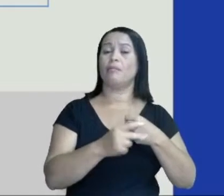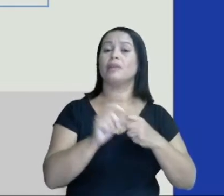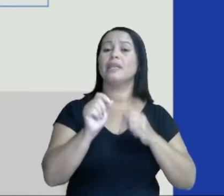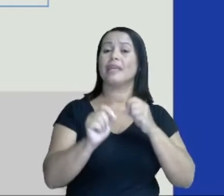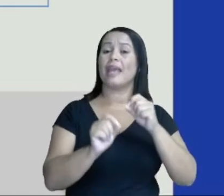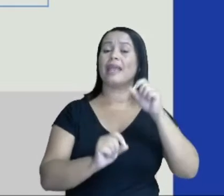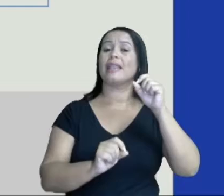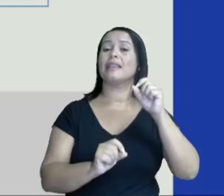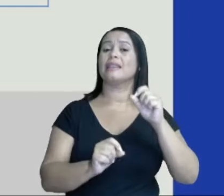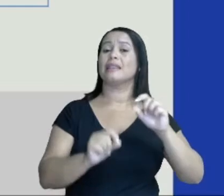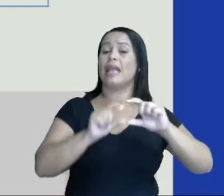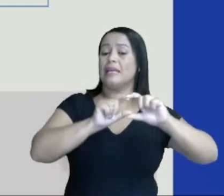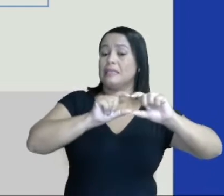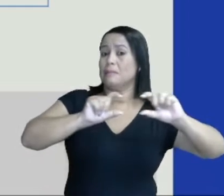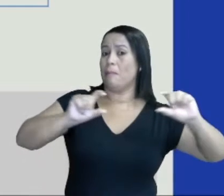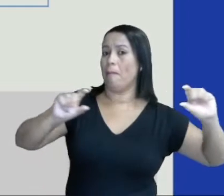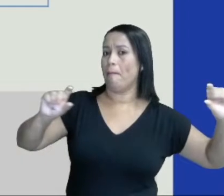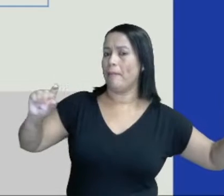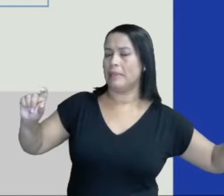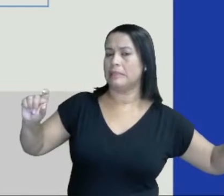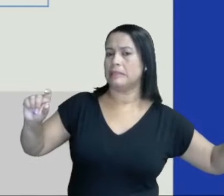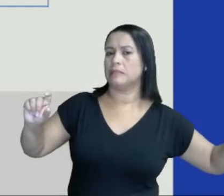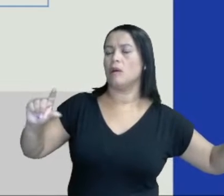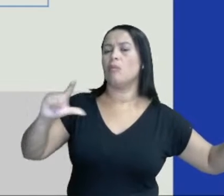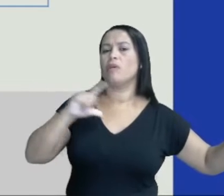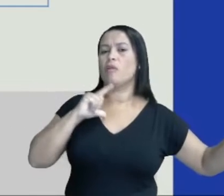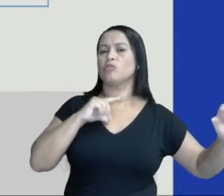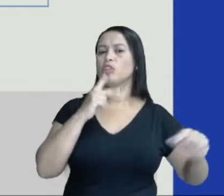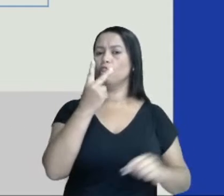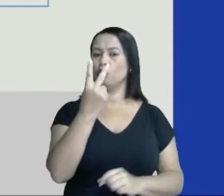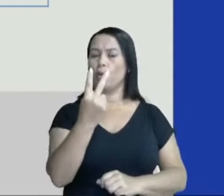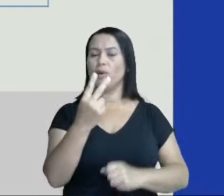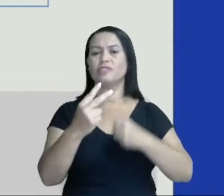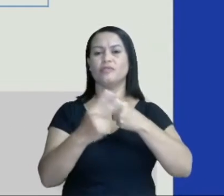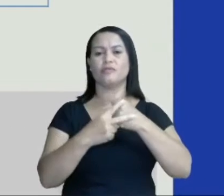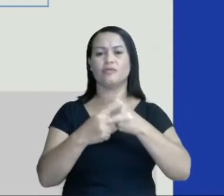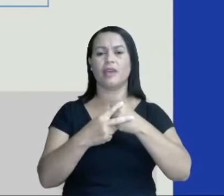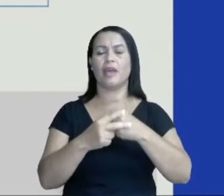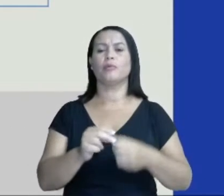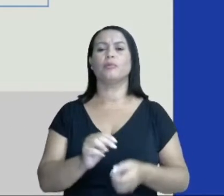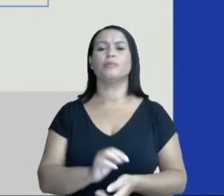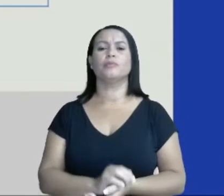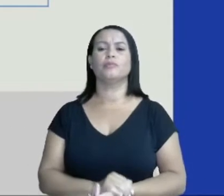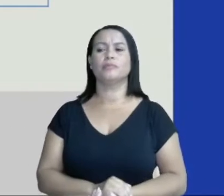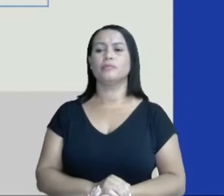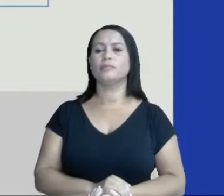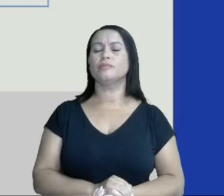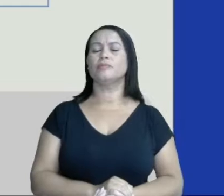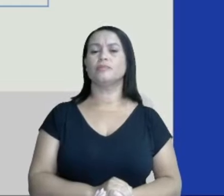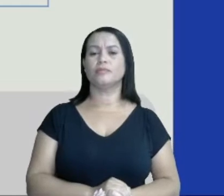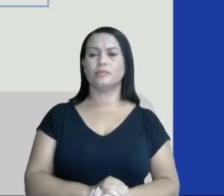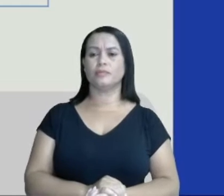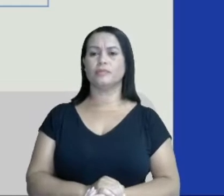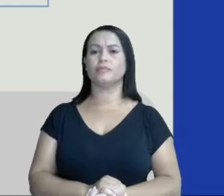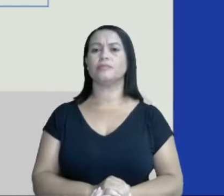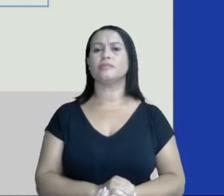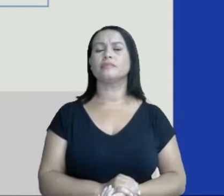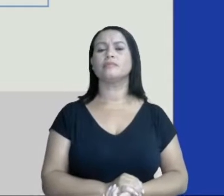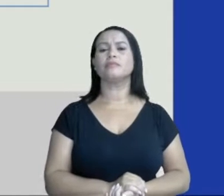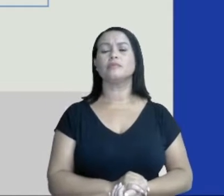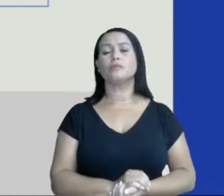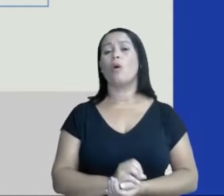da expressão toda, tá? Porque aí a gente vai ter dois verbos. La música me va a